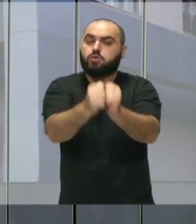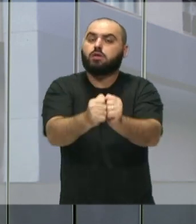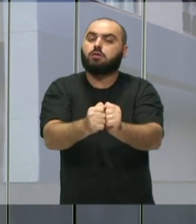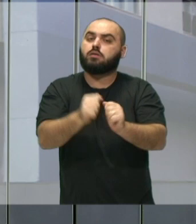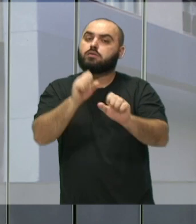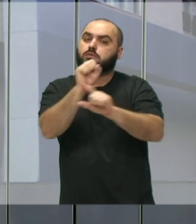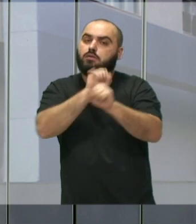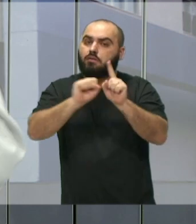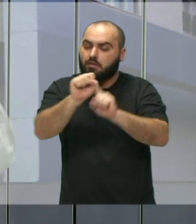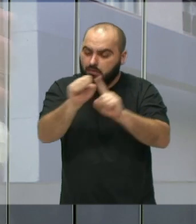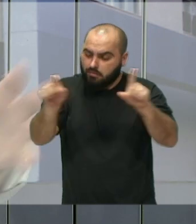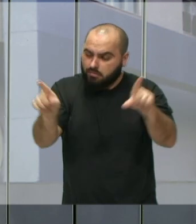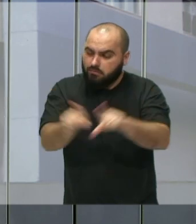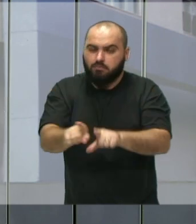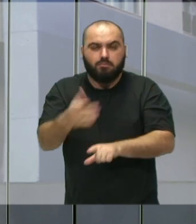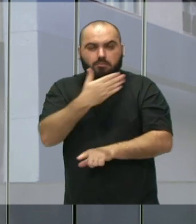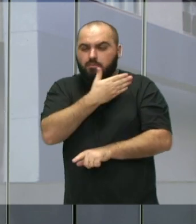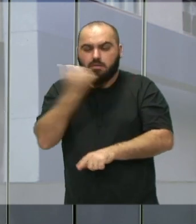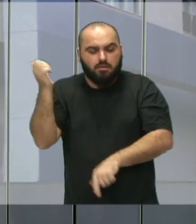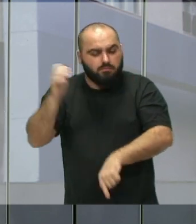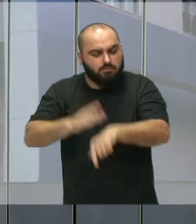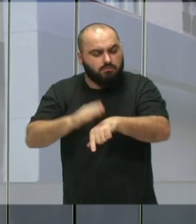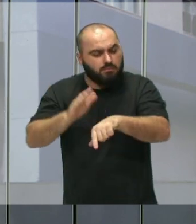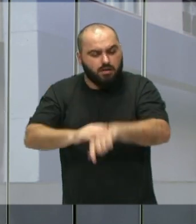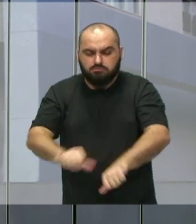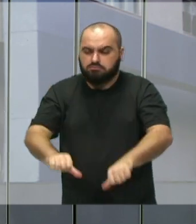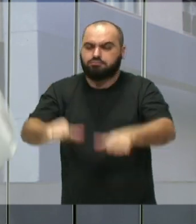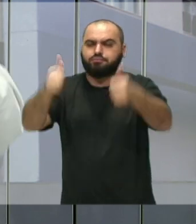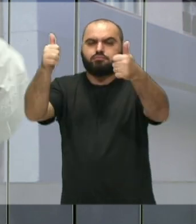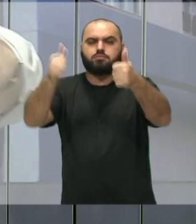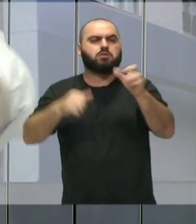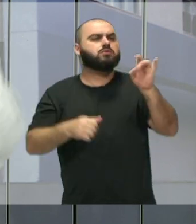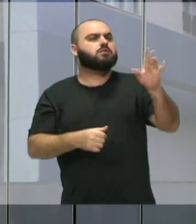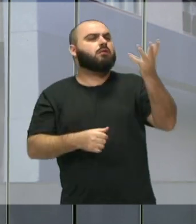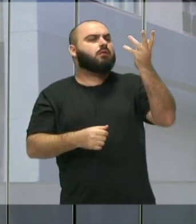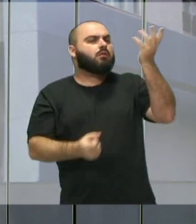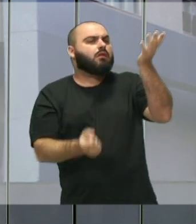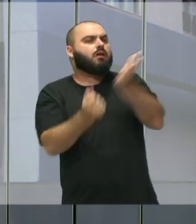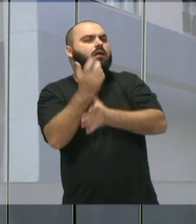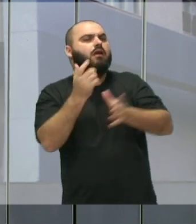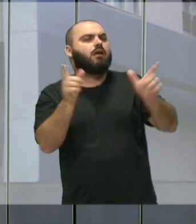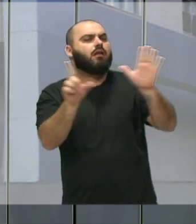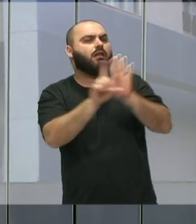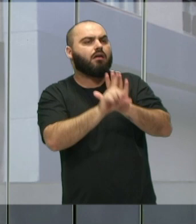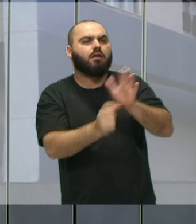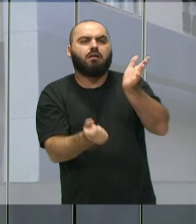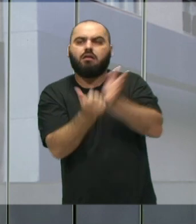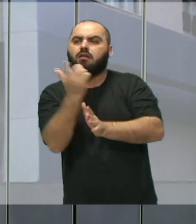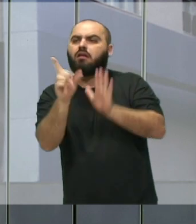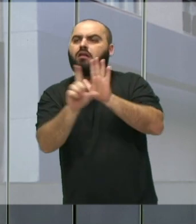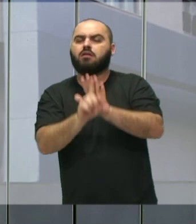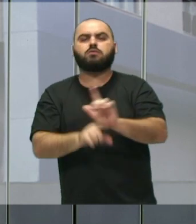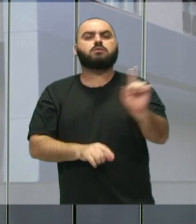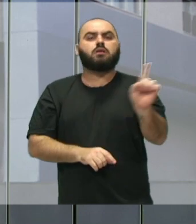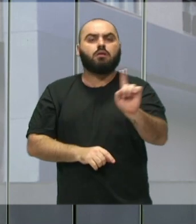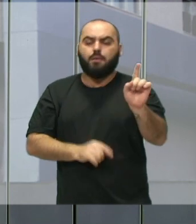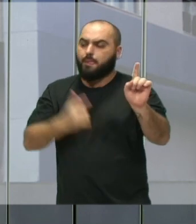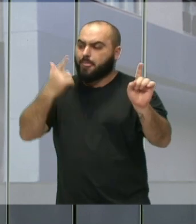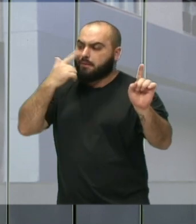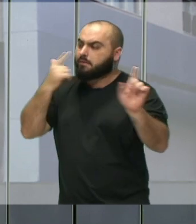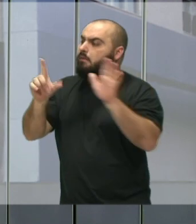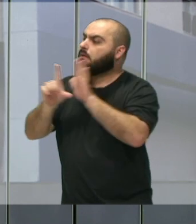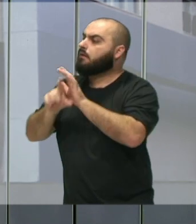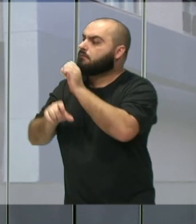para melhorar, cada vez mais melhorar, né? Não só criar leis, melhorar as leis já existentes. Então, eu vejo que